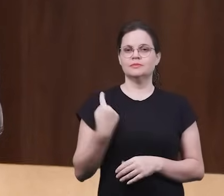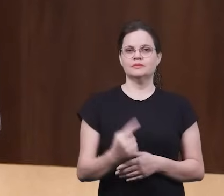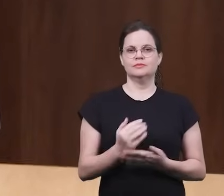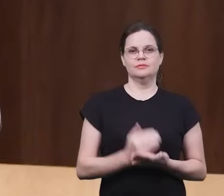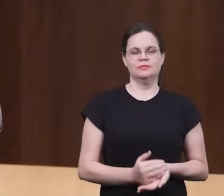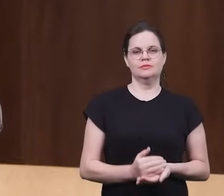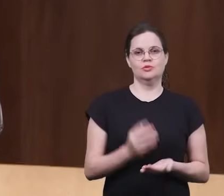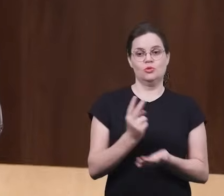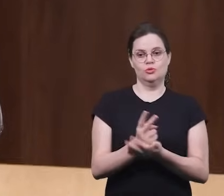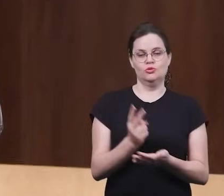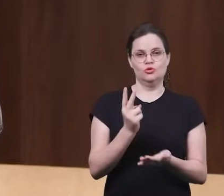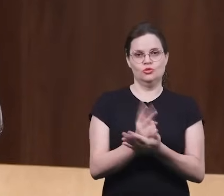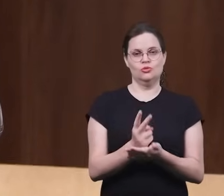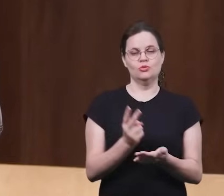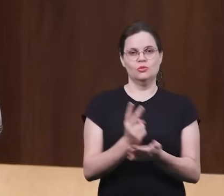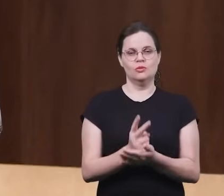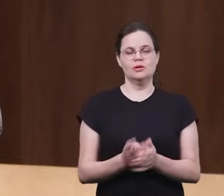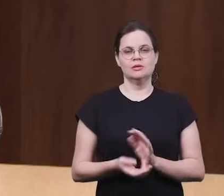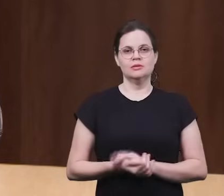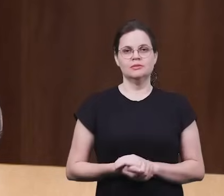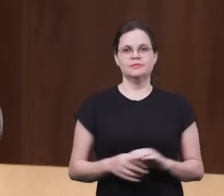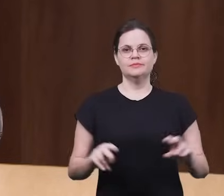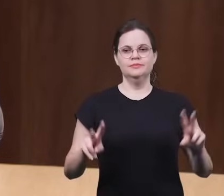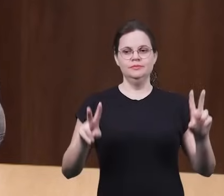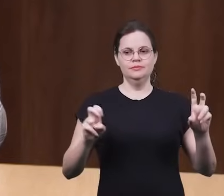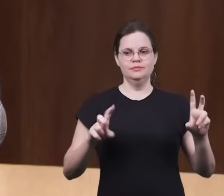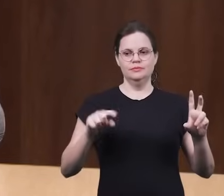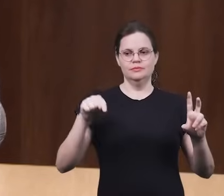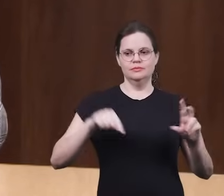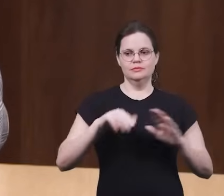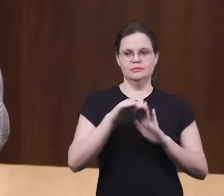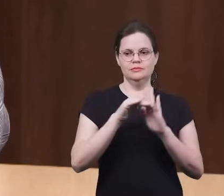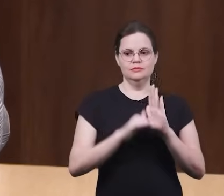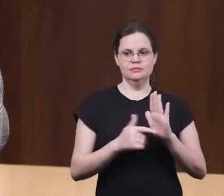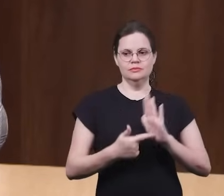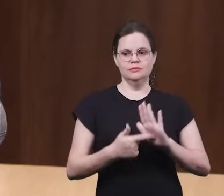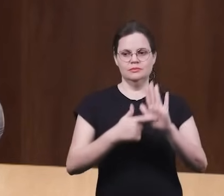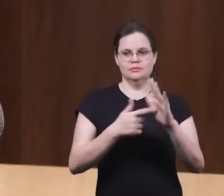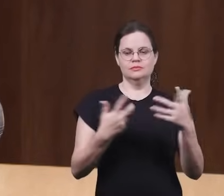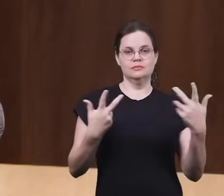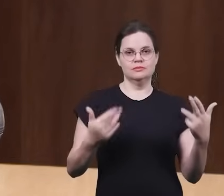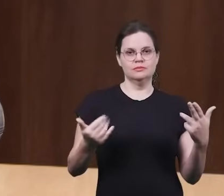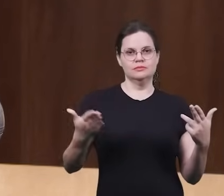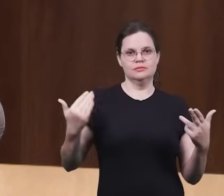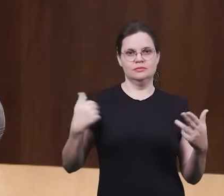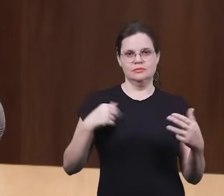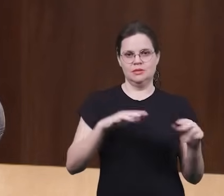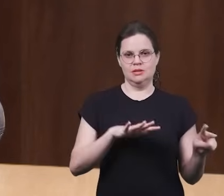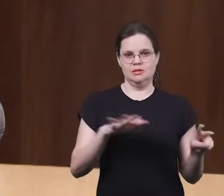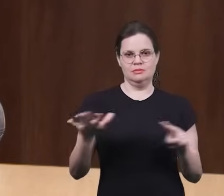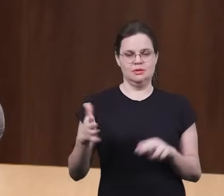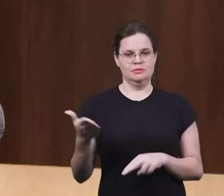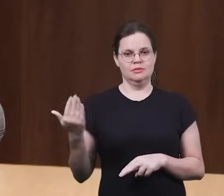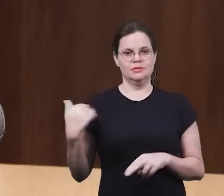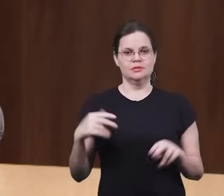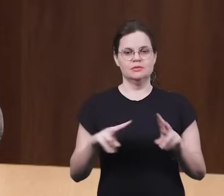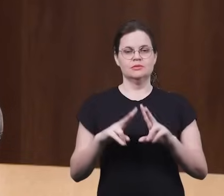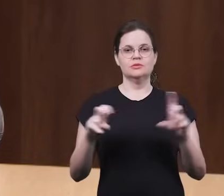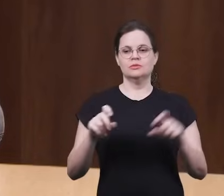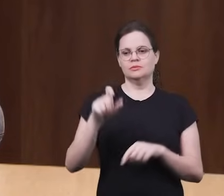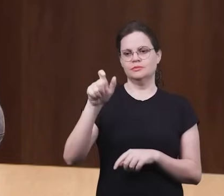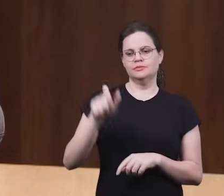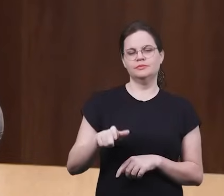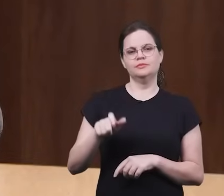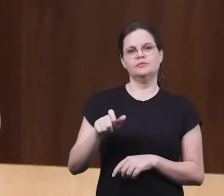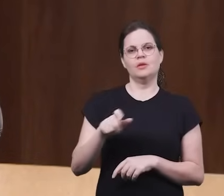dando continuidade nesse programa. Falamos a semana passada sobre a figura